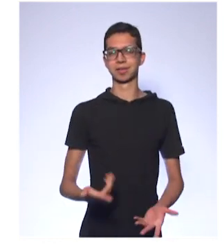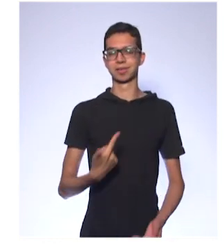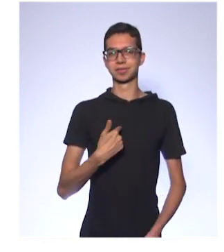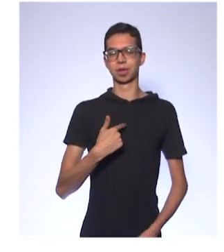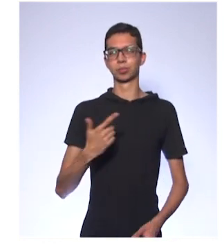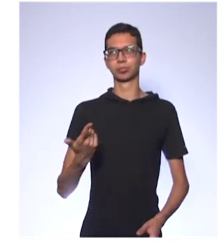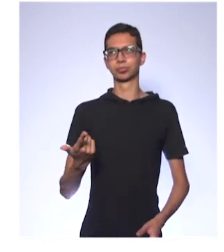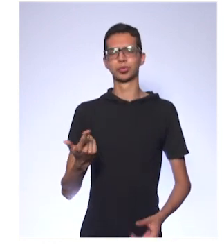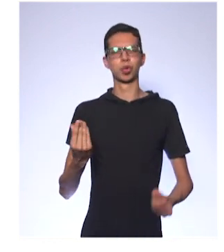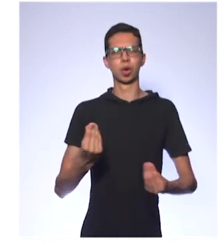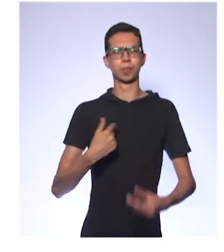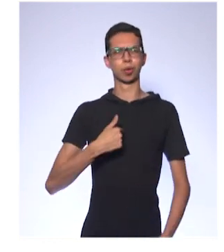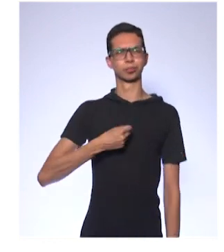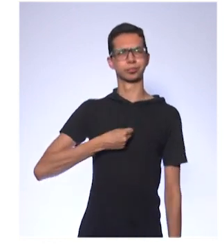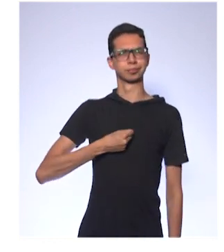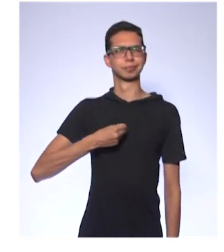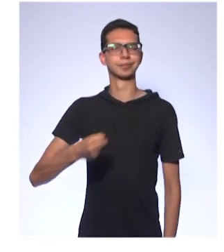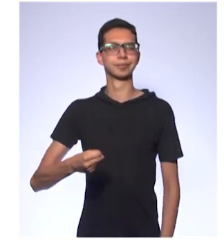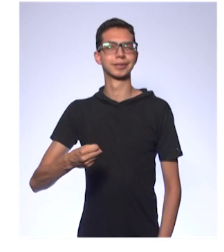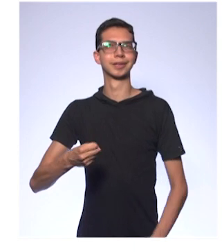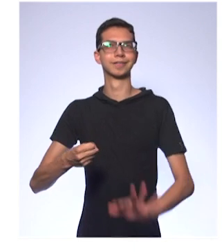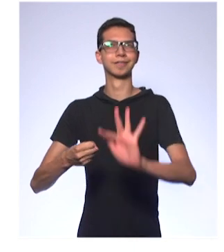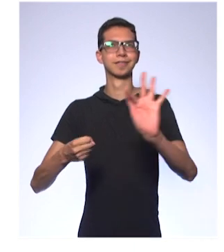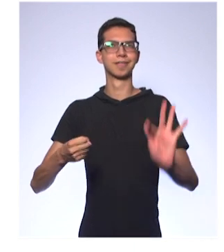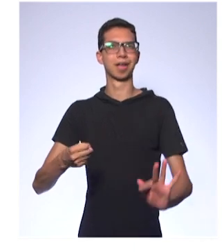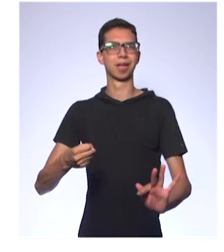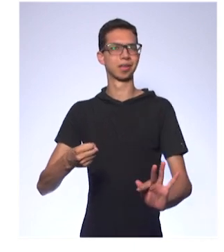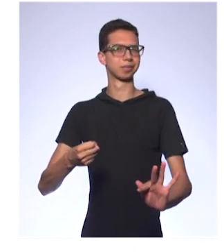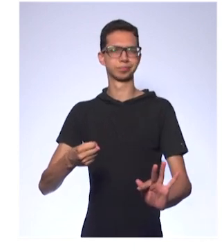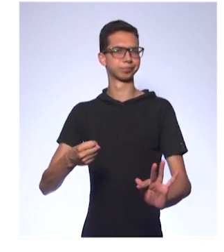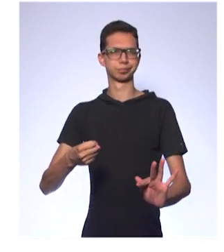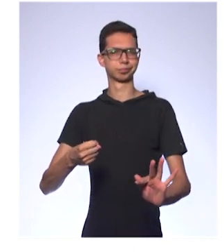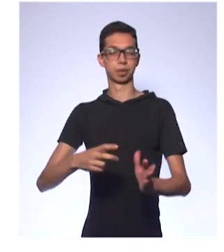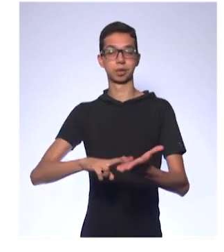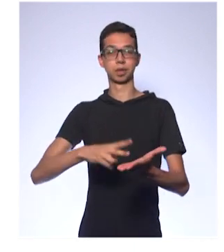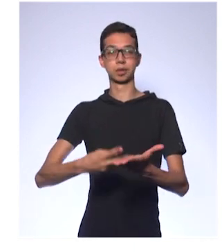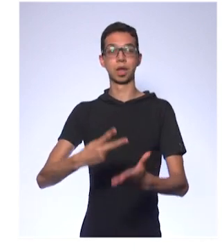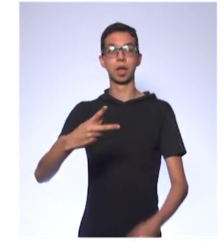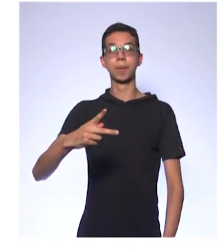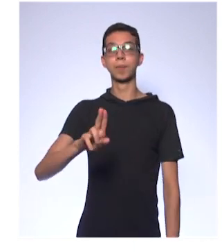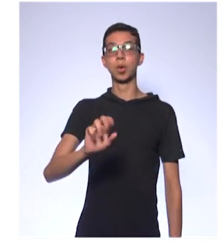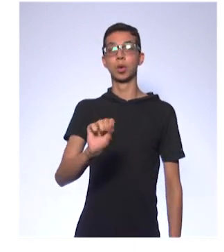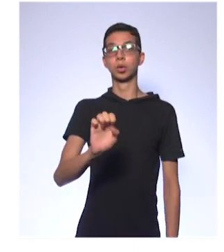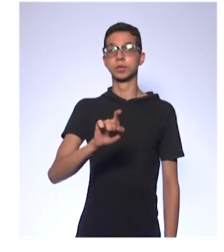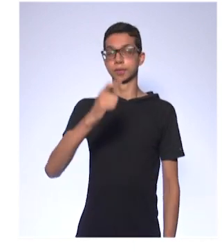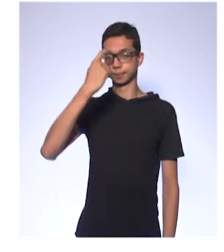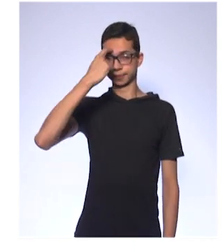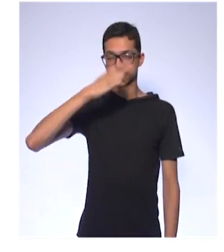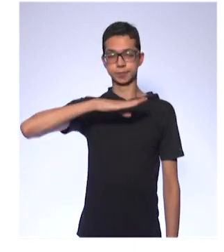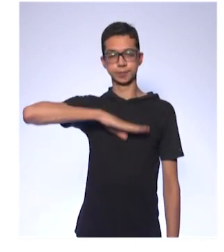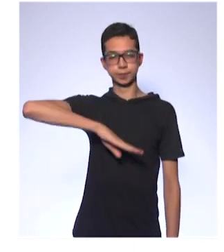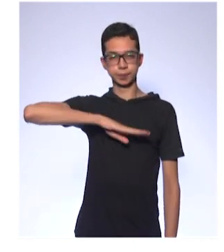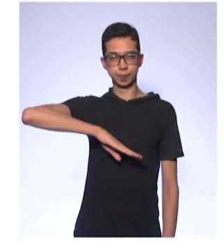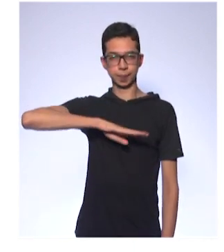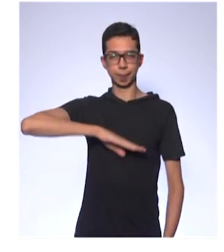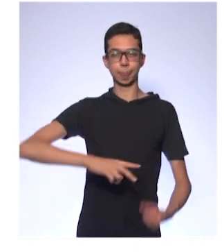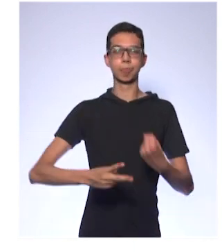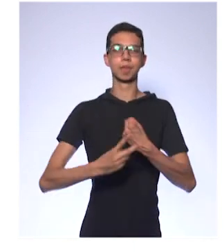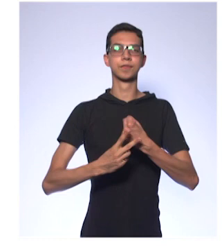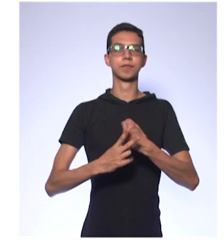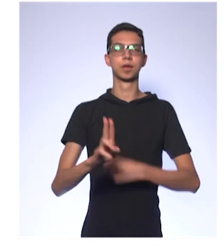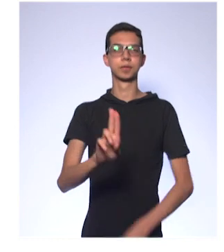forma. Na verdade, essa tradução de puse, a gente pode pensar no português, a gente usa o